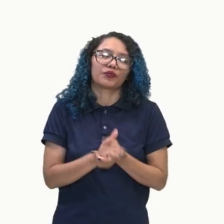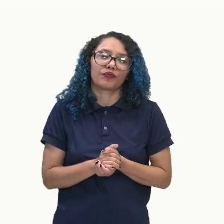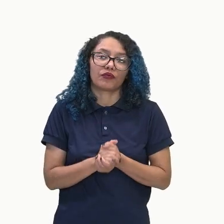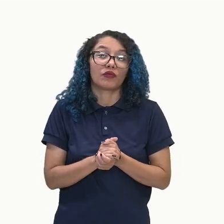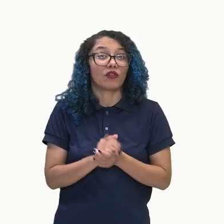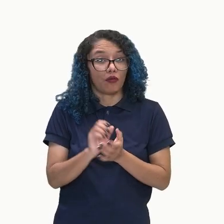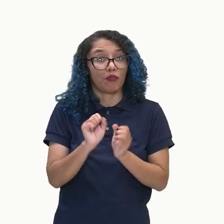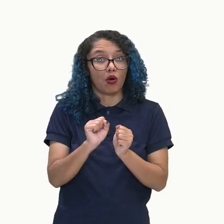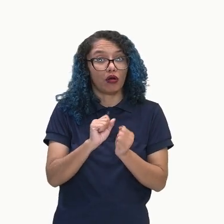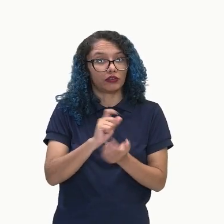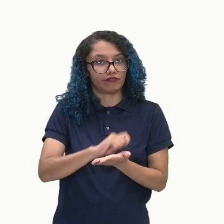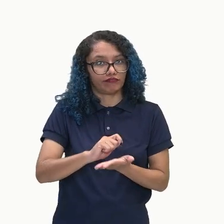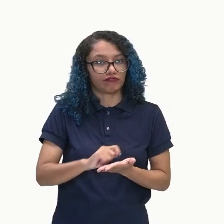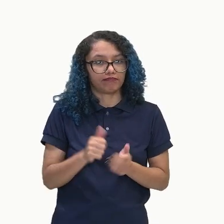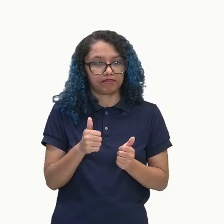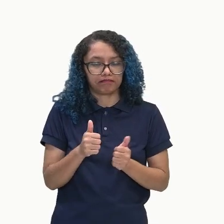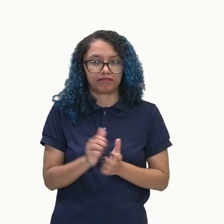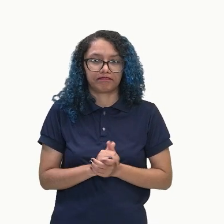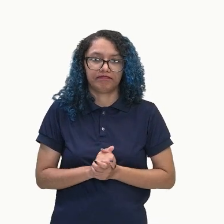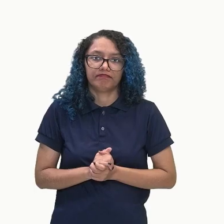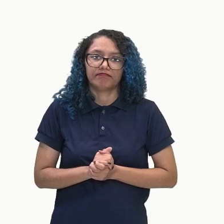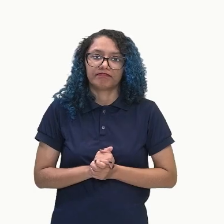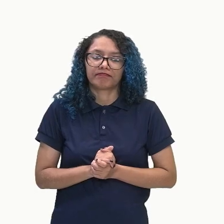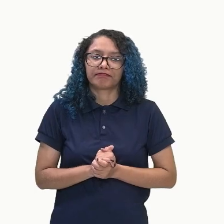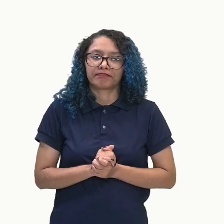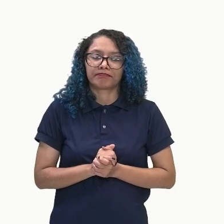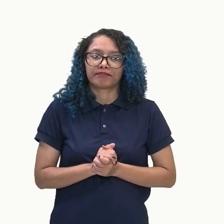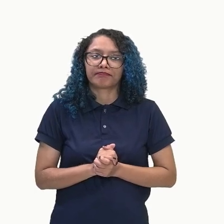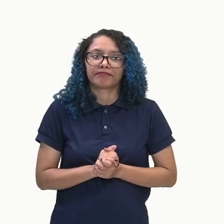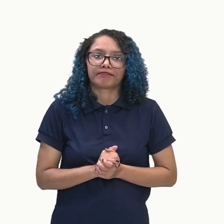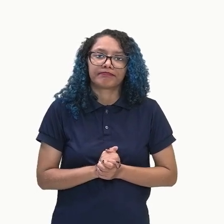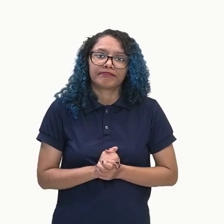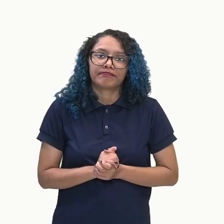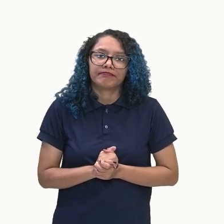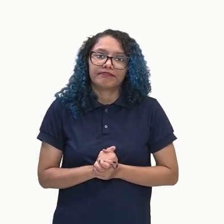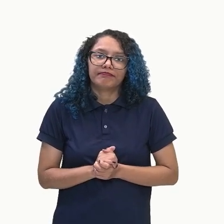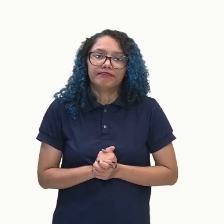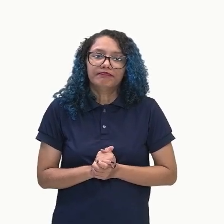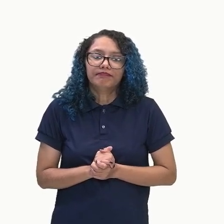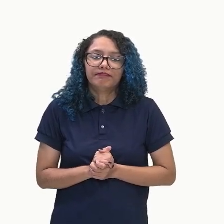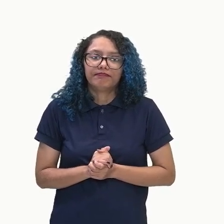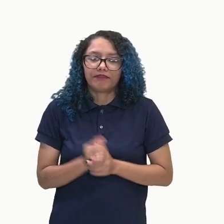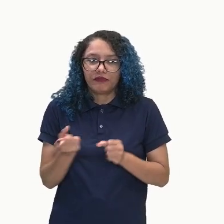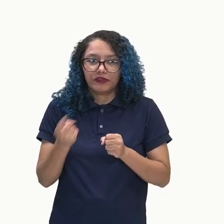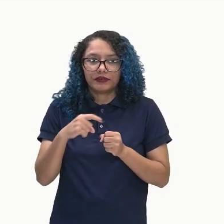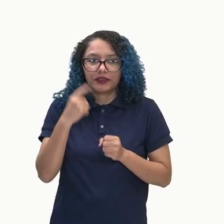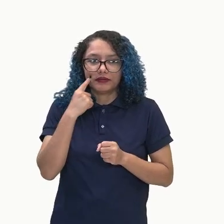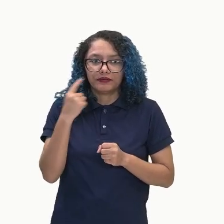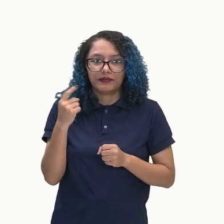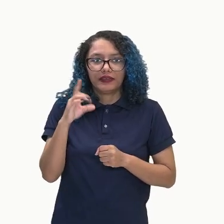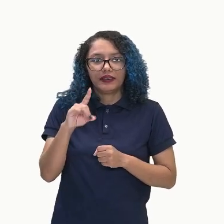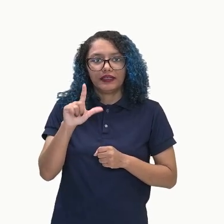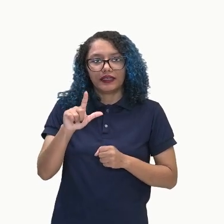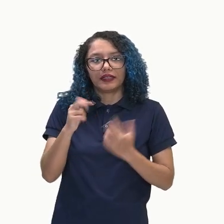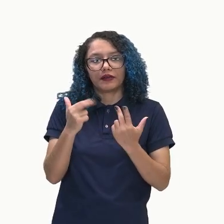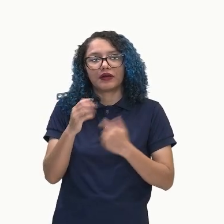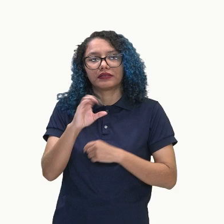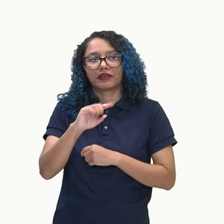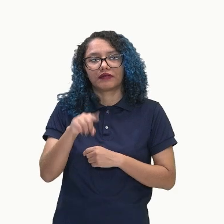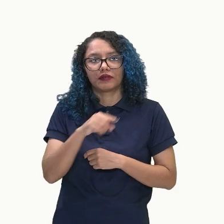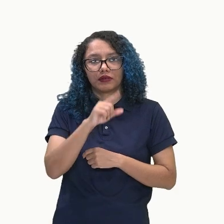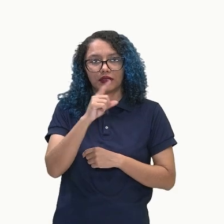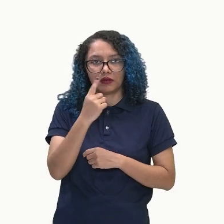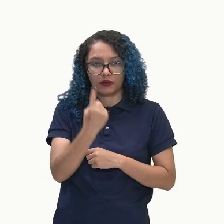anotação. Então, voltando, nós temos aí o decilitro, que corresponde a 1/10 do litro, que é